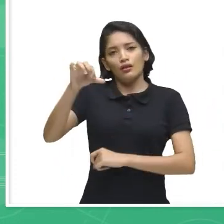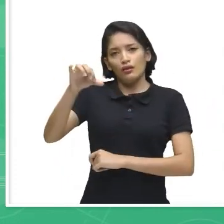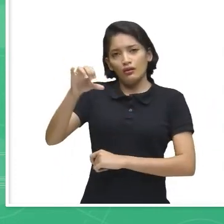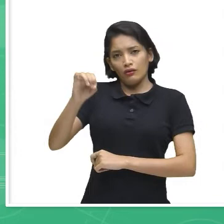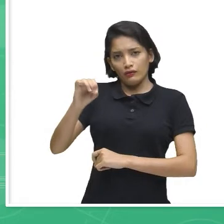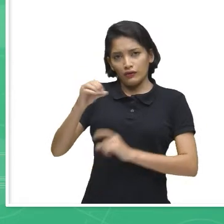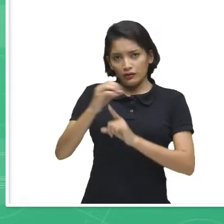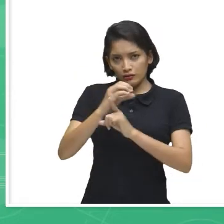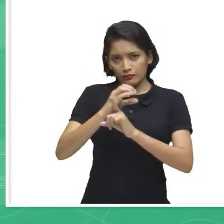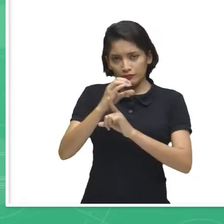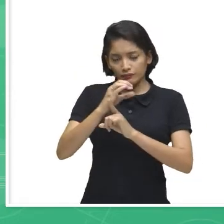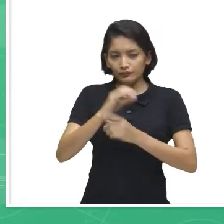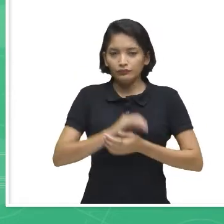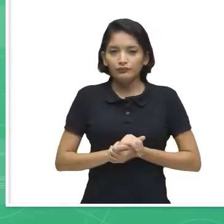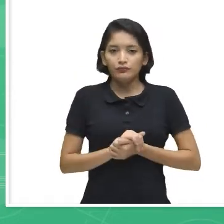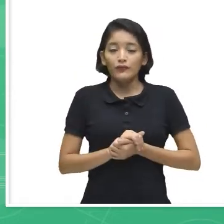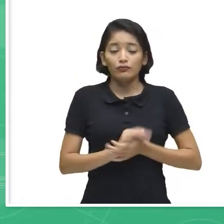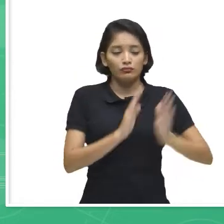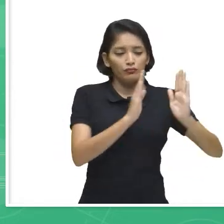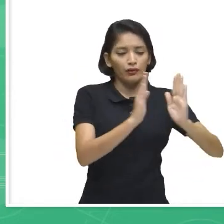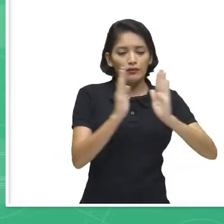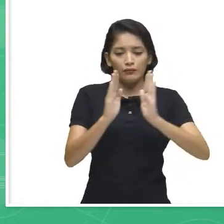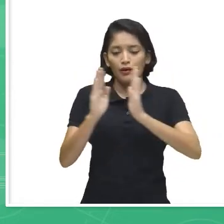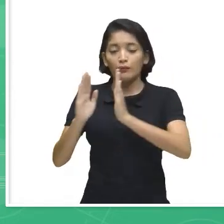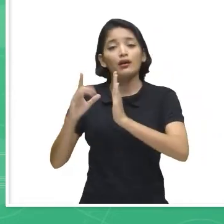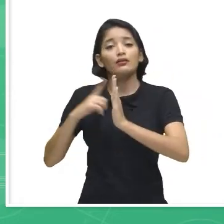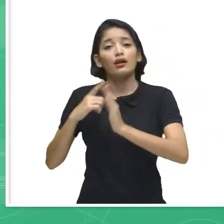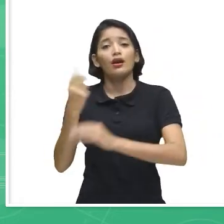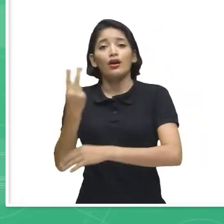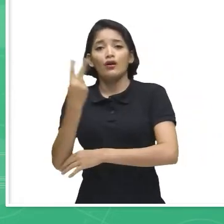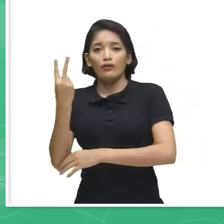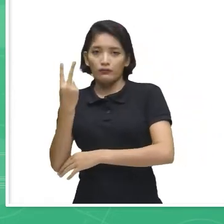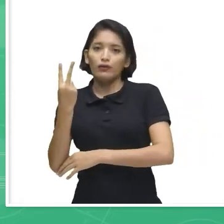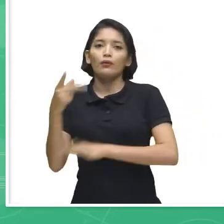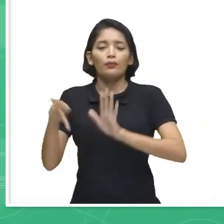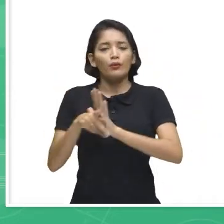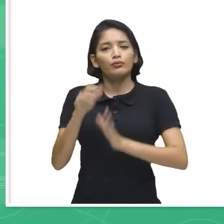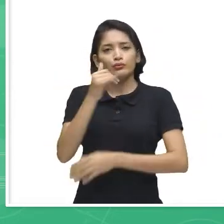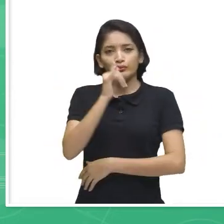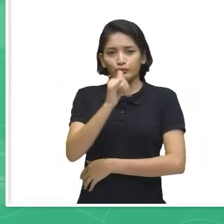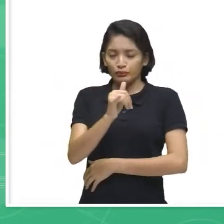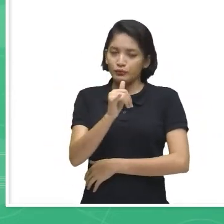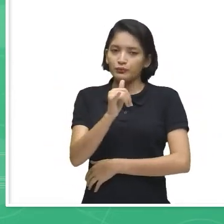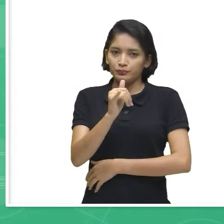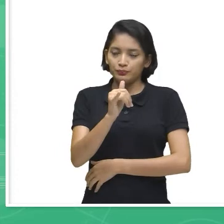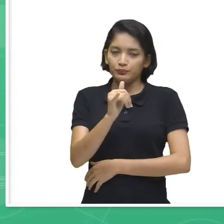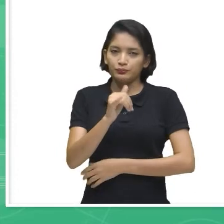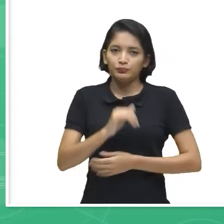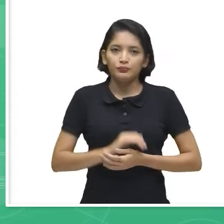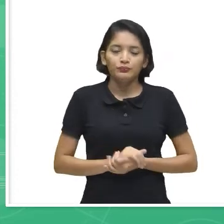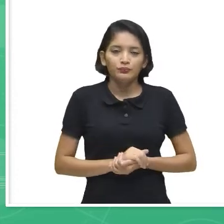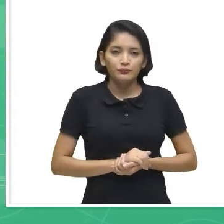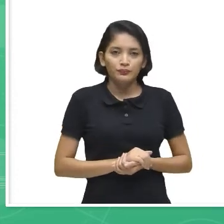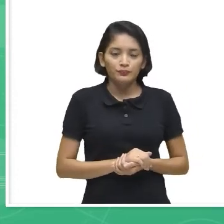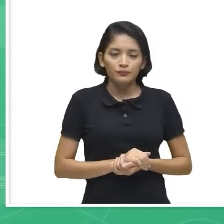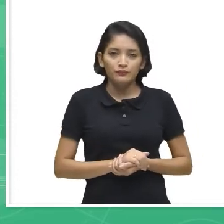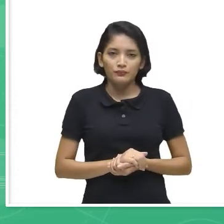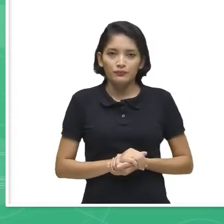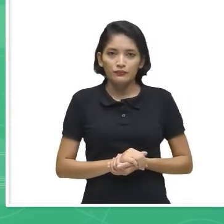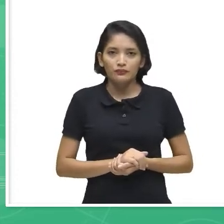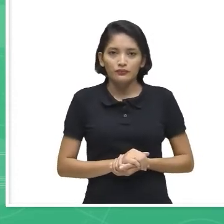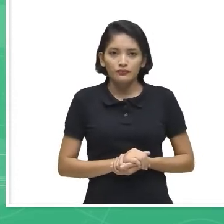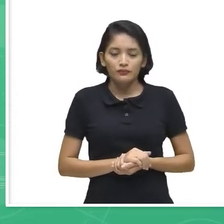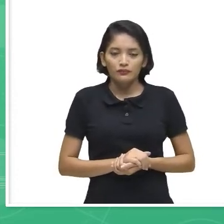placas, tá certo? Cada placa dessa é um valor de potencial elétrico. Cada placa dessa é um valor de